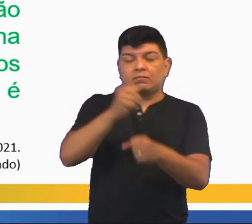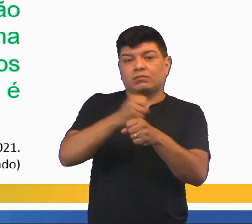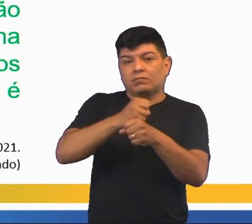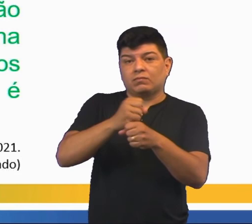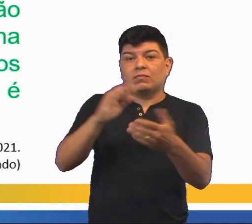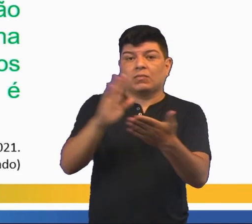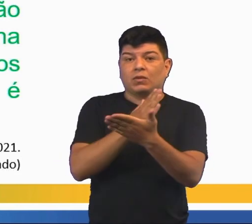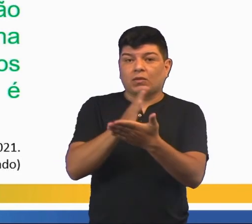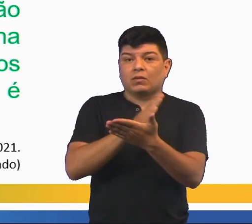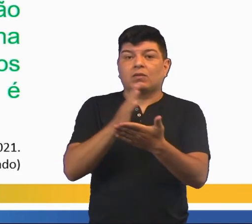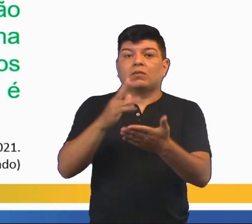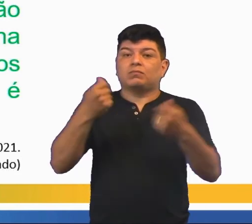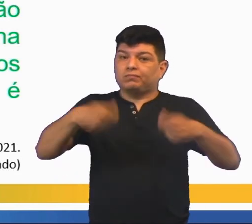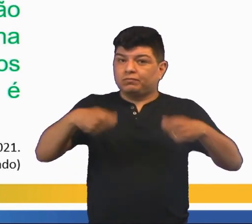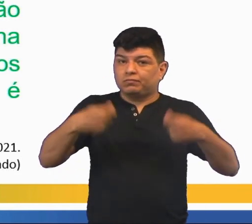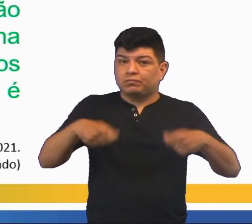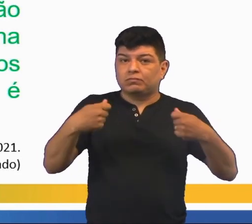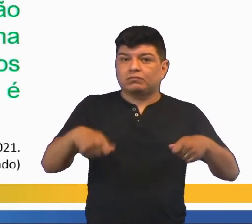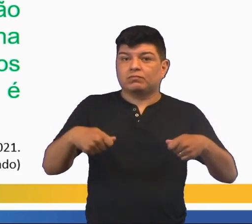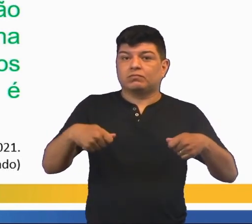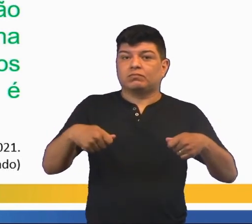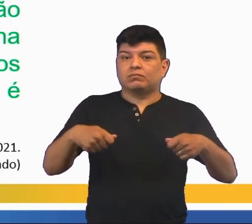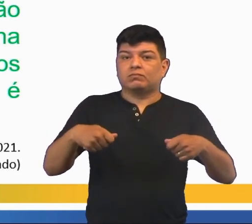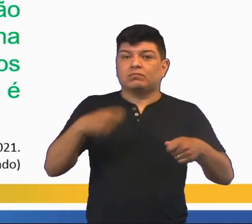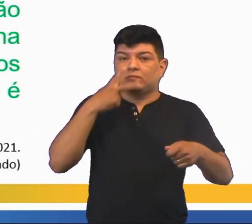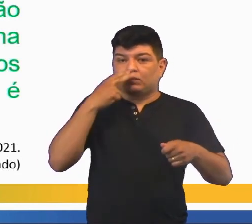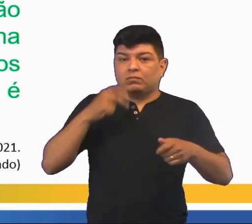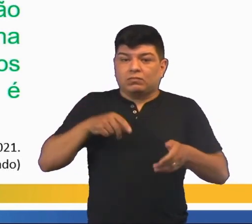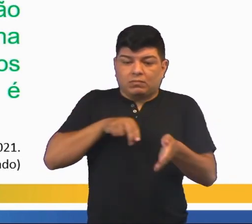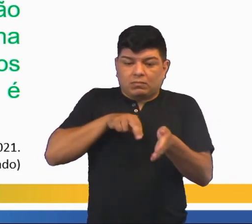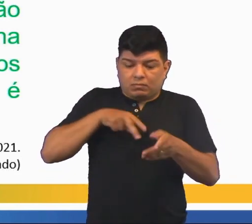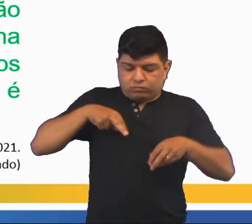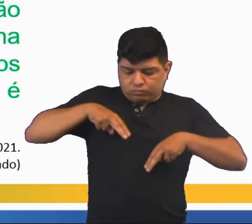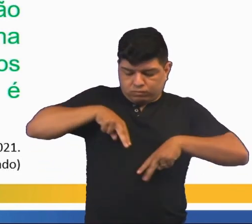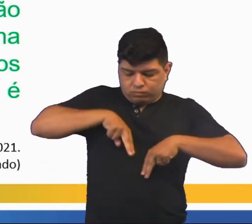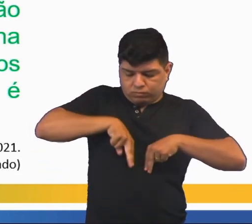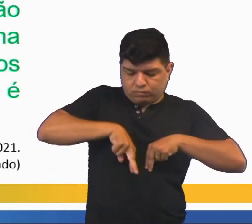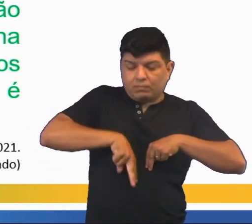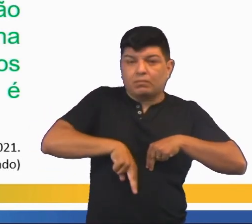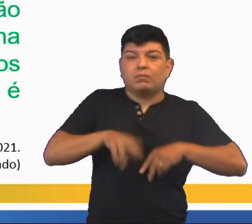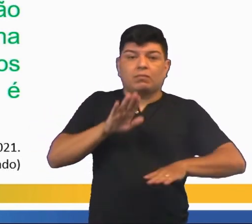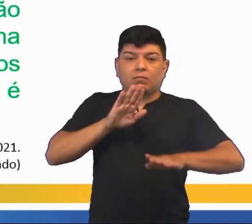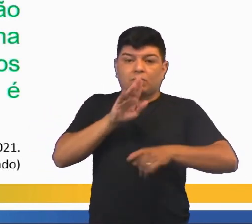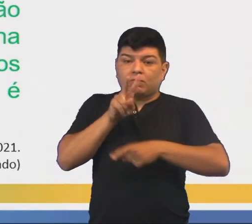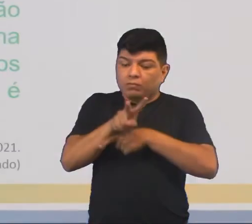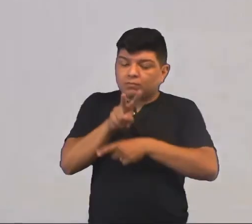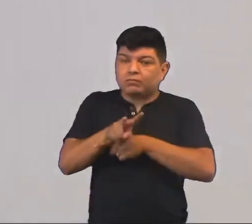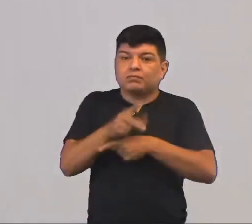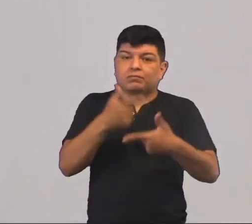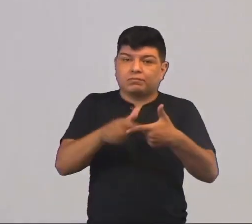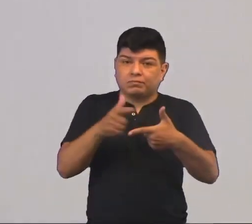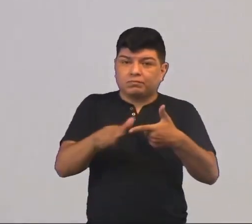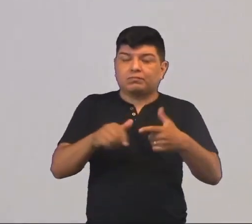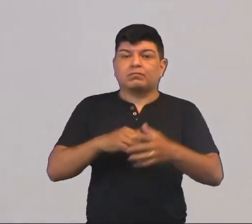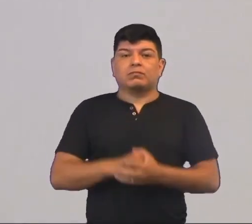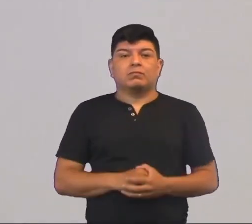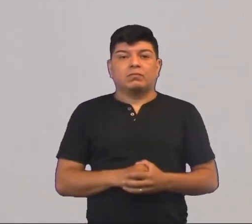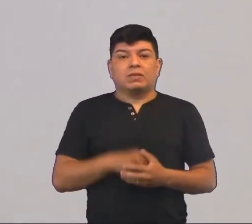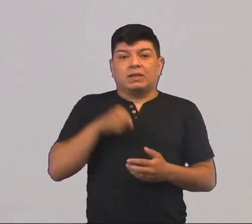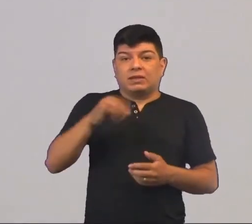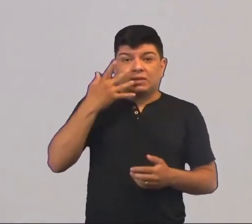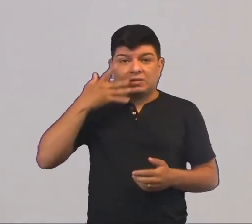Em alguns casos, é necessário cirurgia para tratar o problema. Então, crianças, se